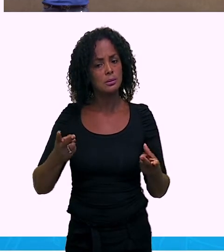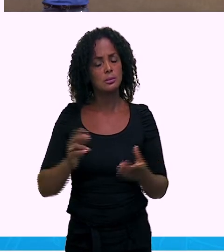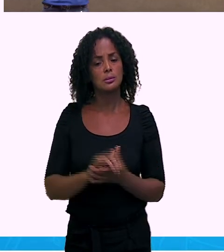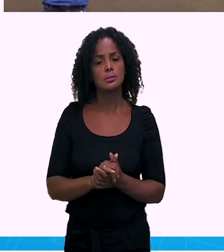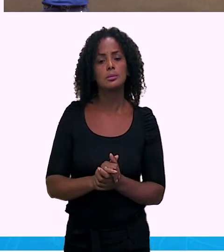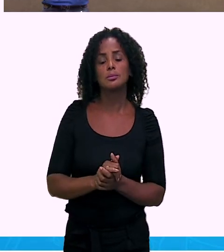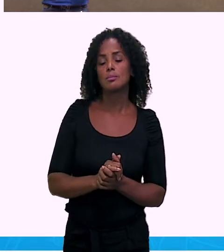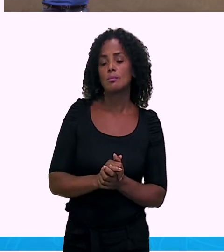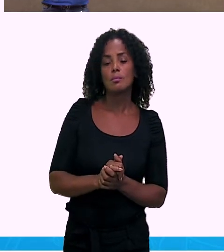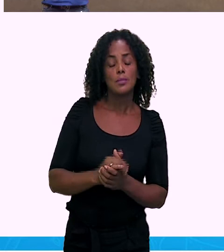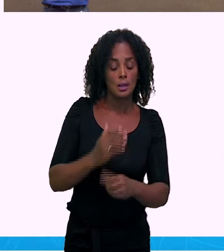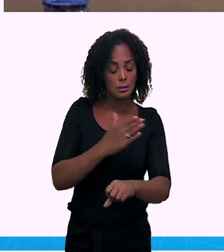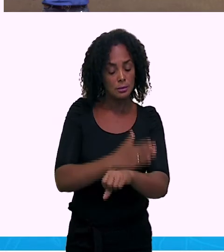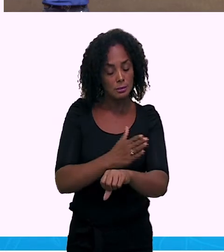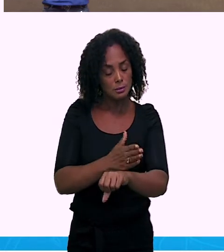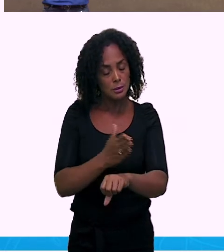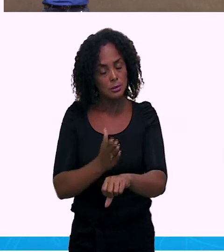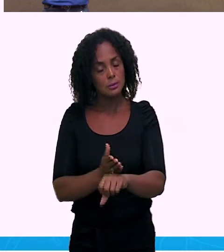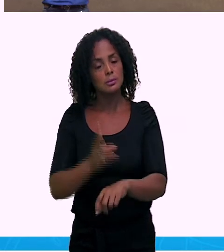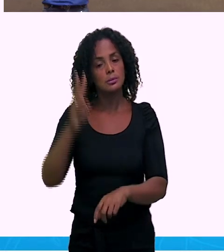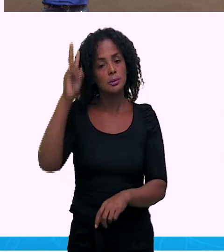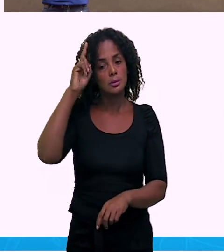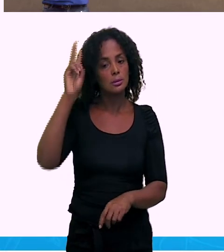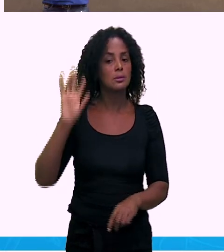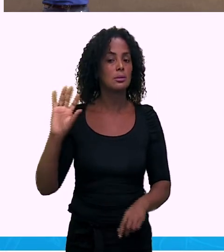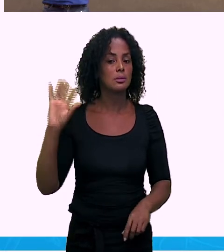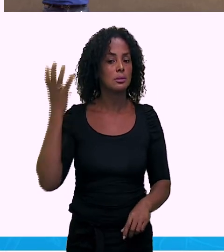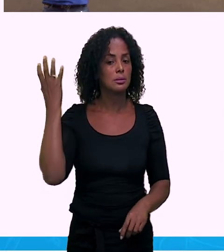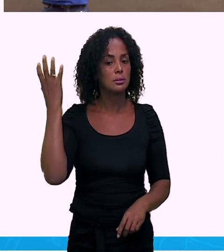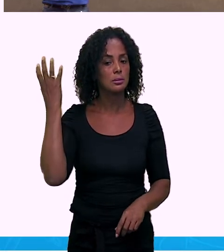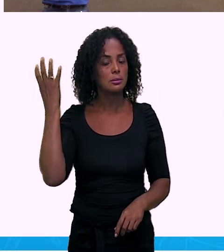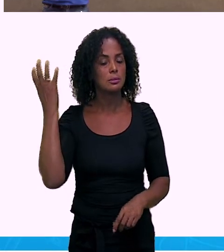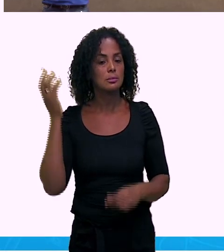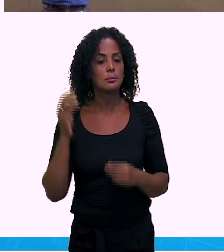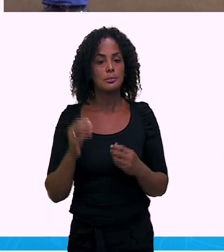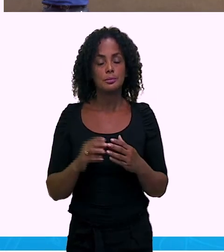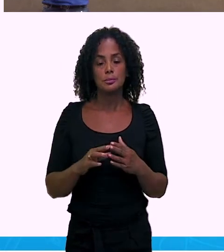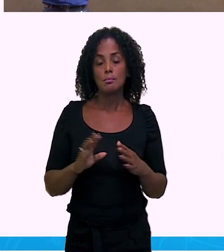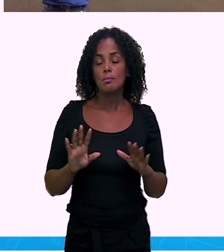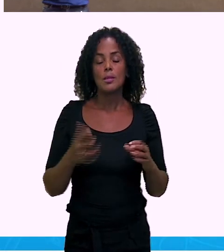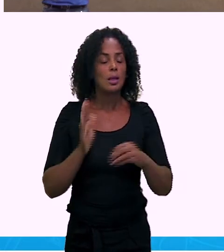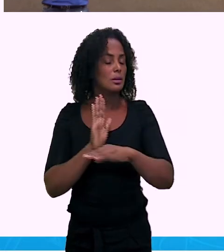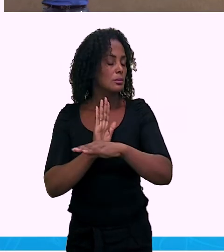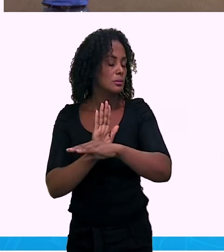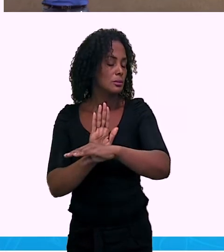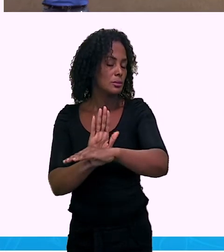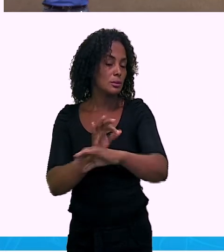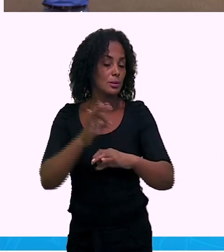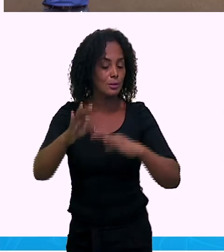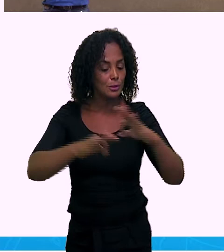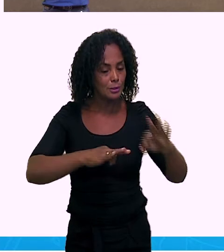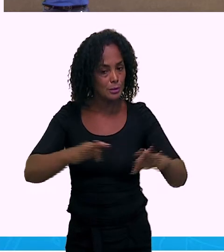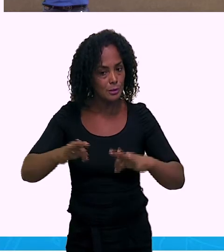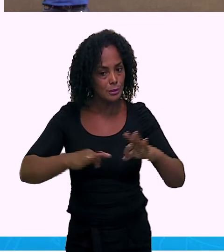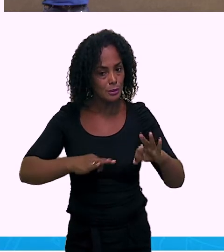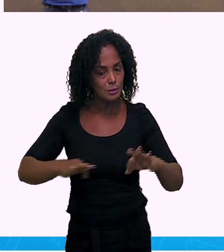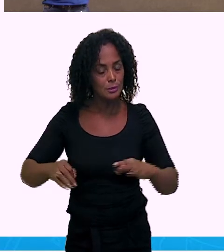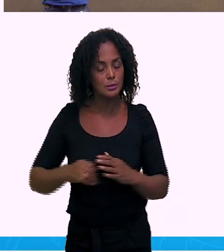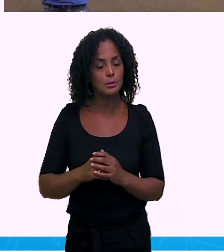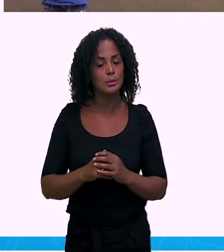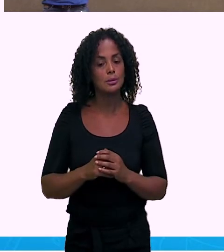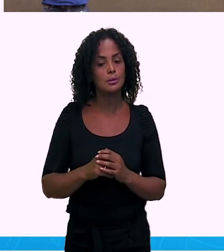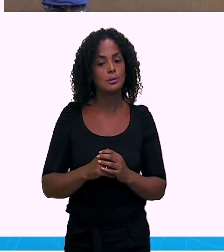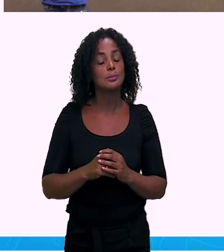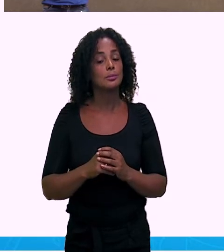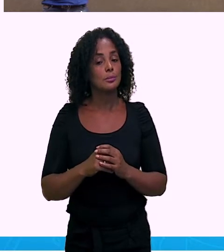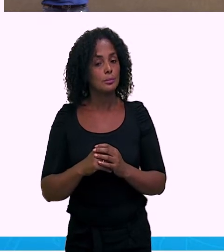medindo através da própria história, né, dos acontecimentos. Isso, ela ajuda na organização da existência